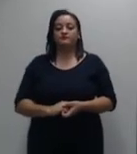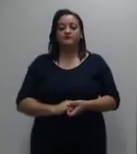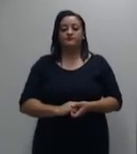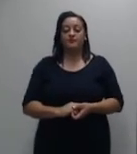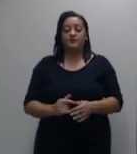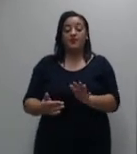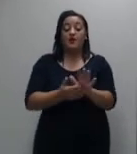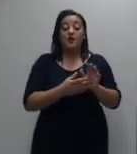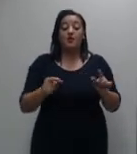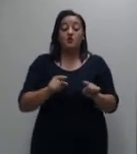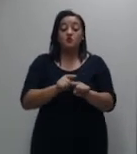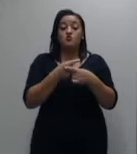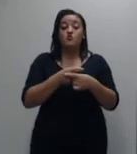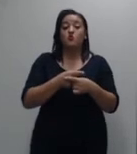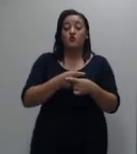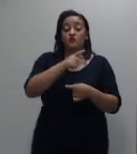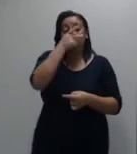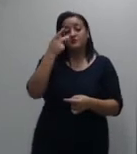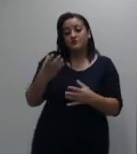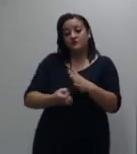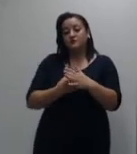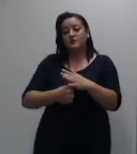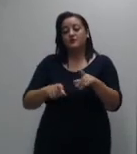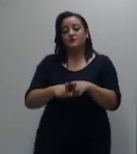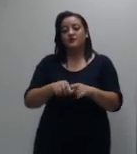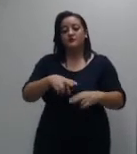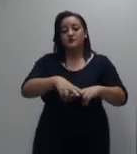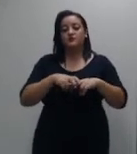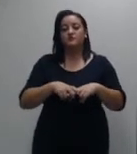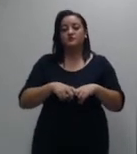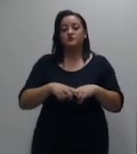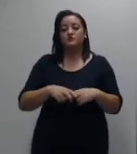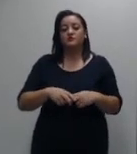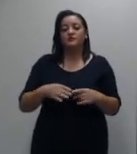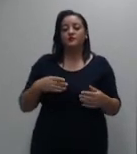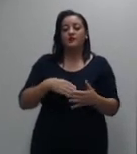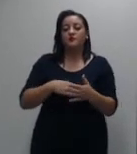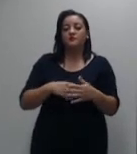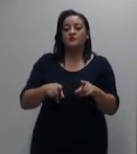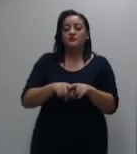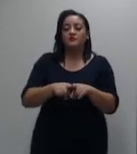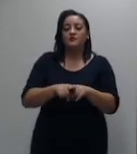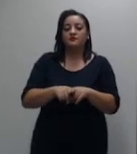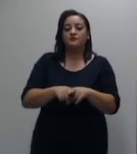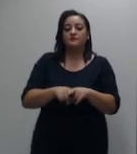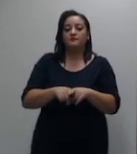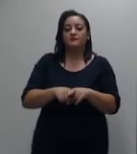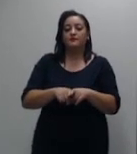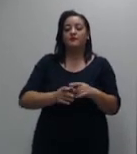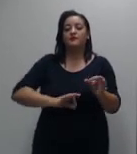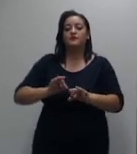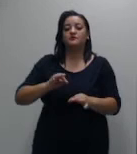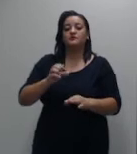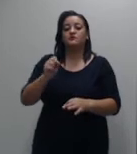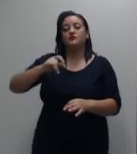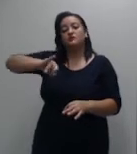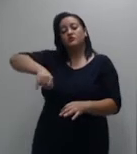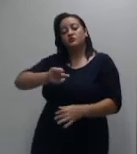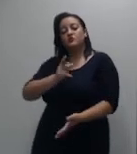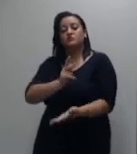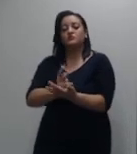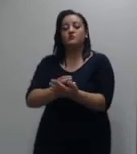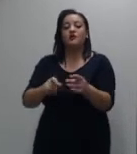atacar os acionistas das empresas e por conta disso por possibilidade disso e processar o STJ dar sequência